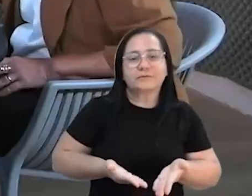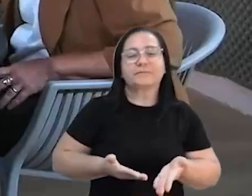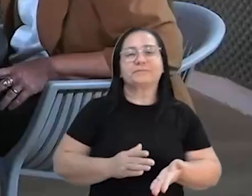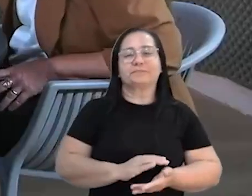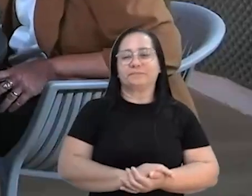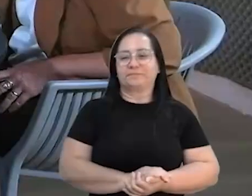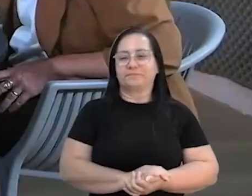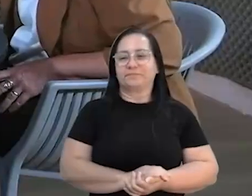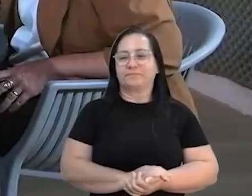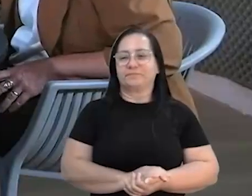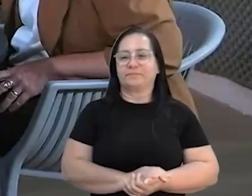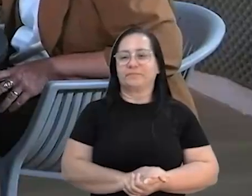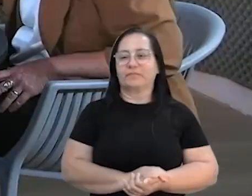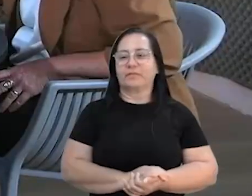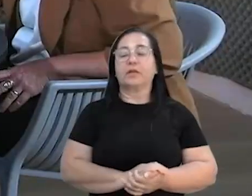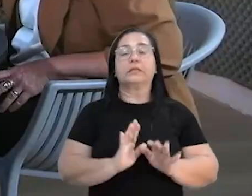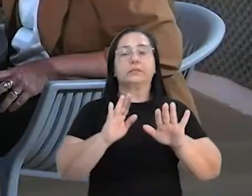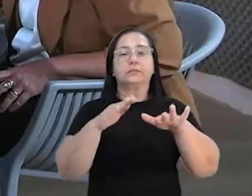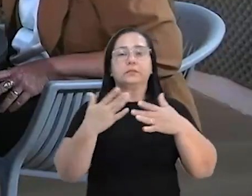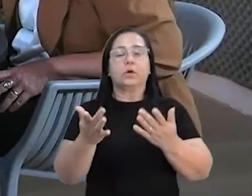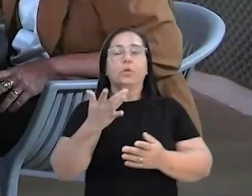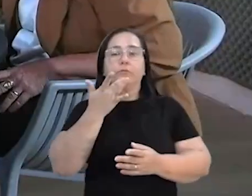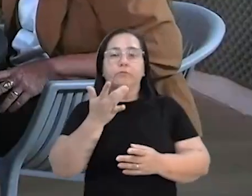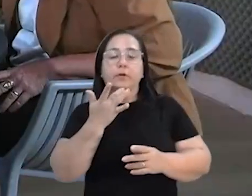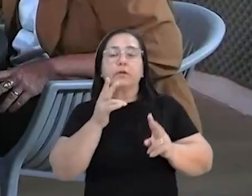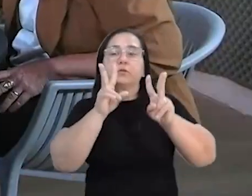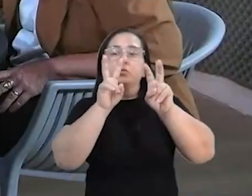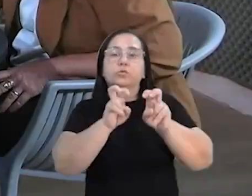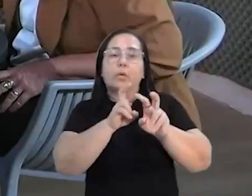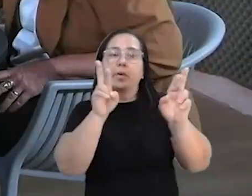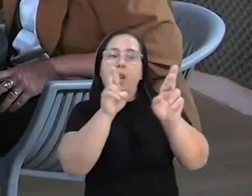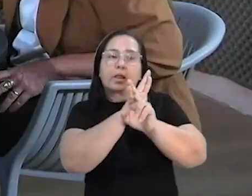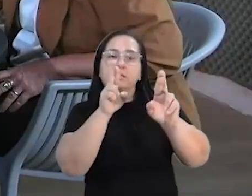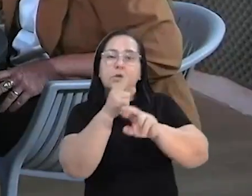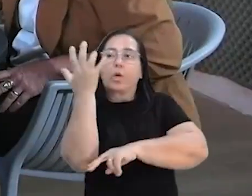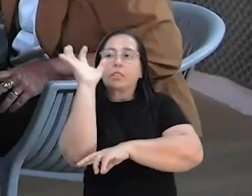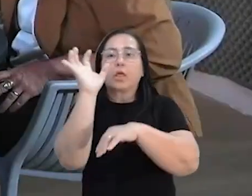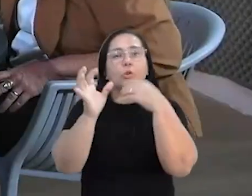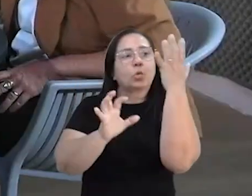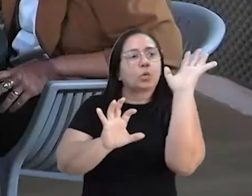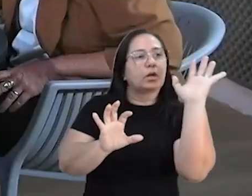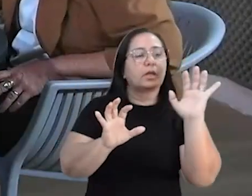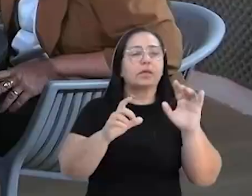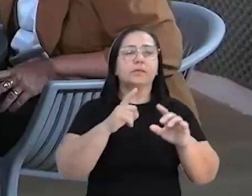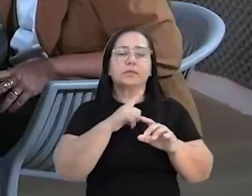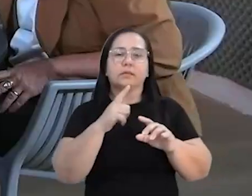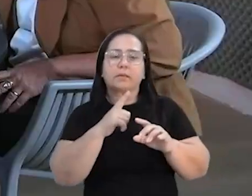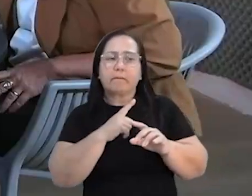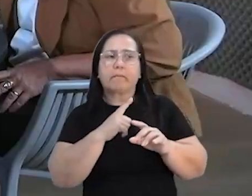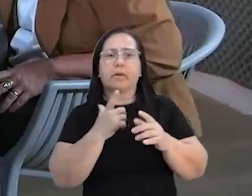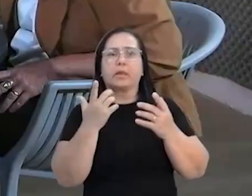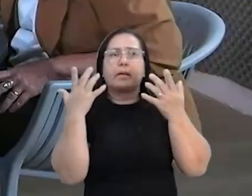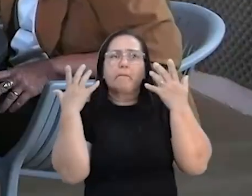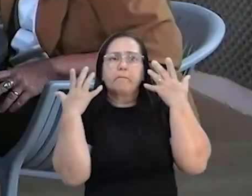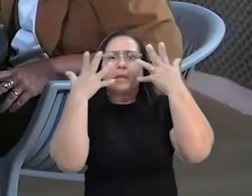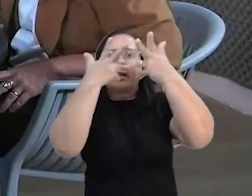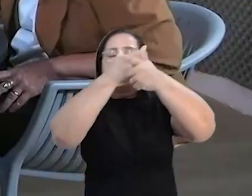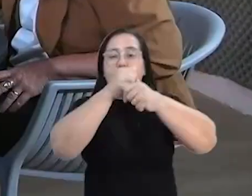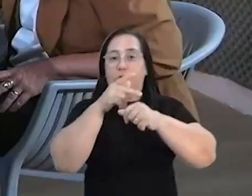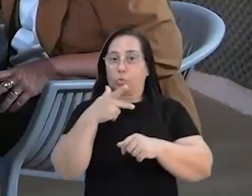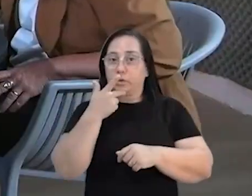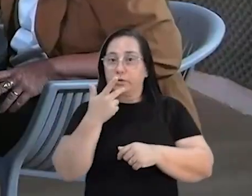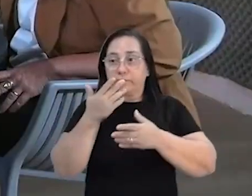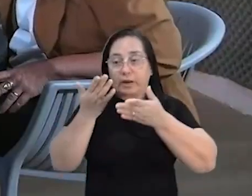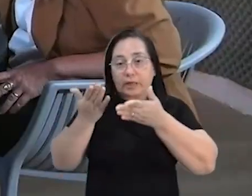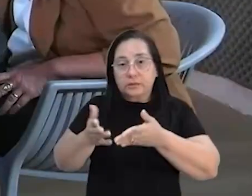cá. Que justamente era a relação com a natureza, né? Era muito Exato. orgânico e a beleza, quando ele fala